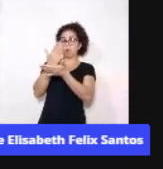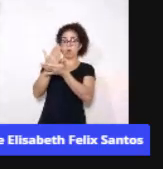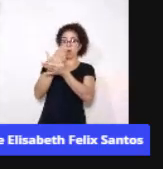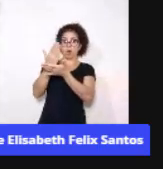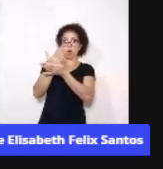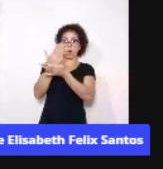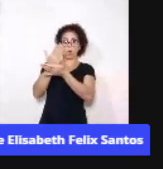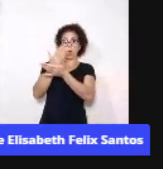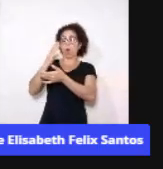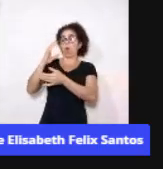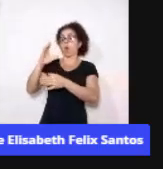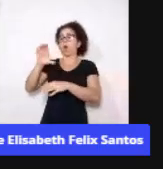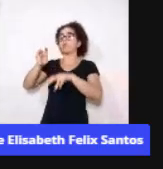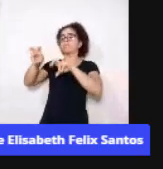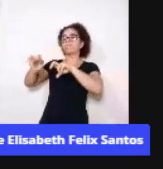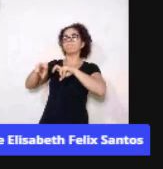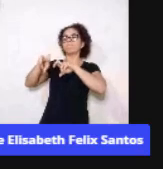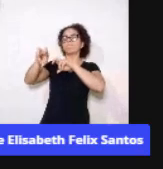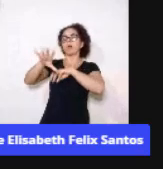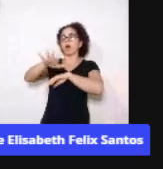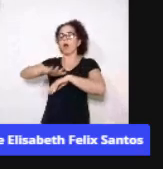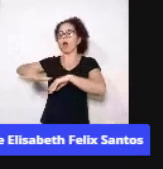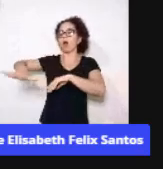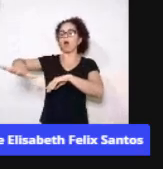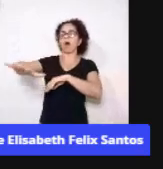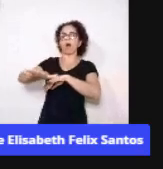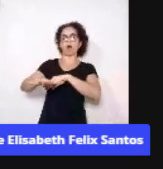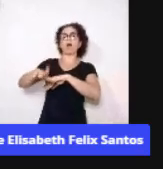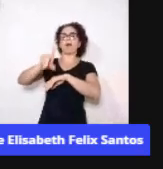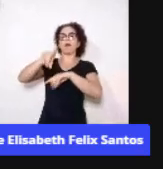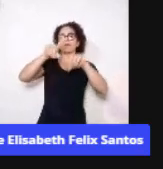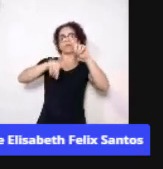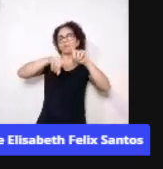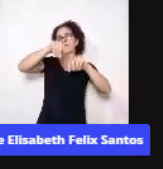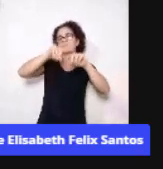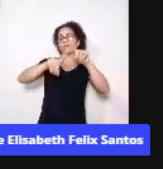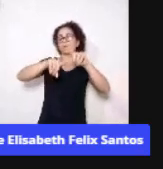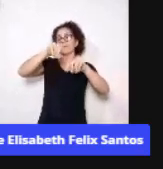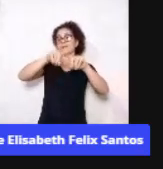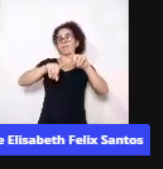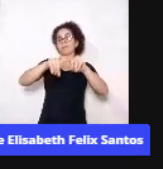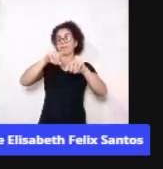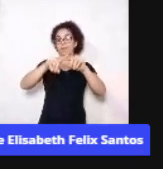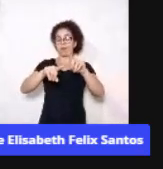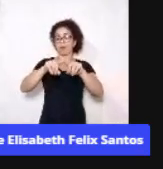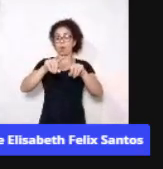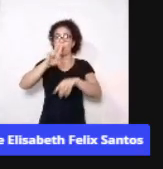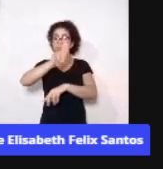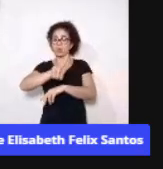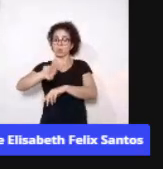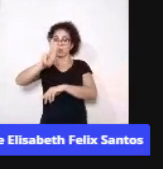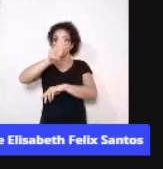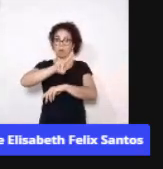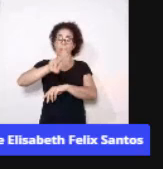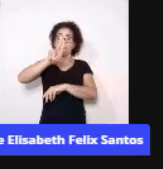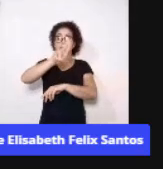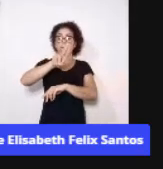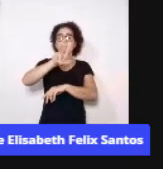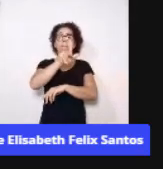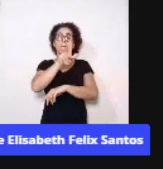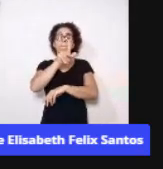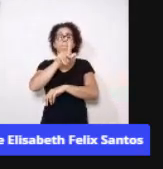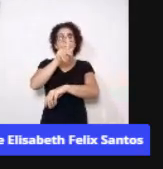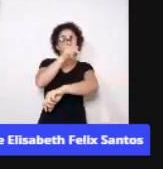instrumento pedagógico, ele é muito utilizado na pedagogia da alternância. E quem tem essa experiência de levar um caderno de pesquisa